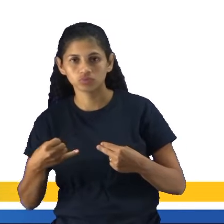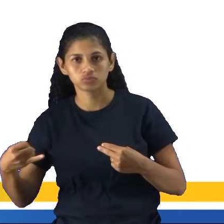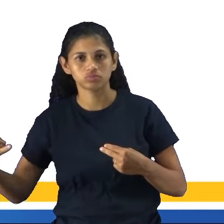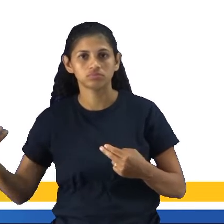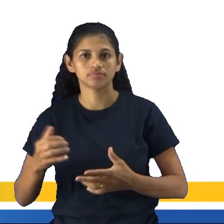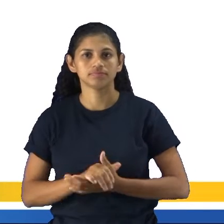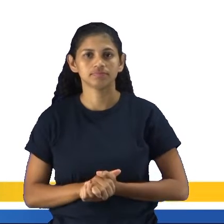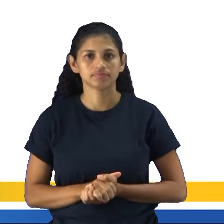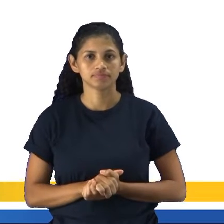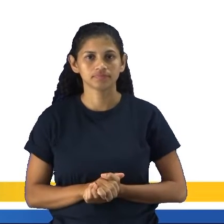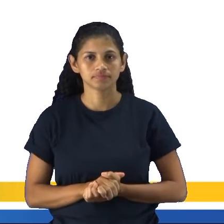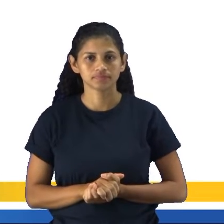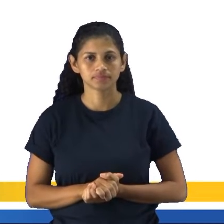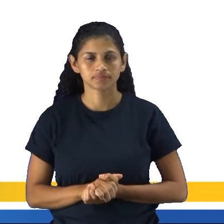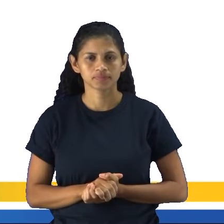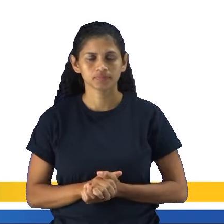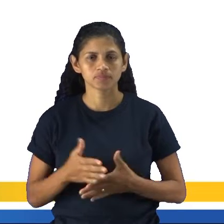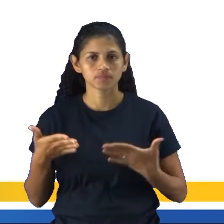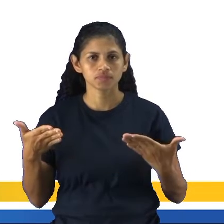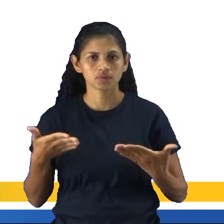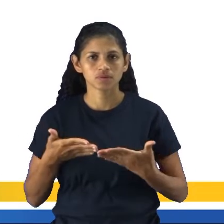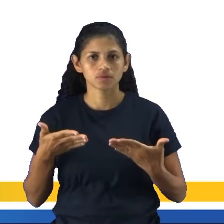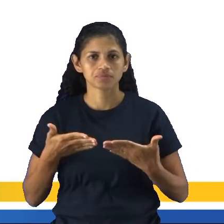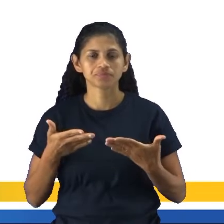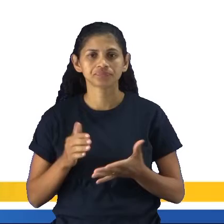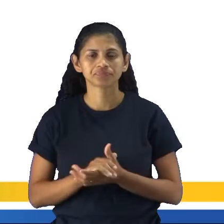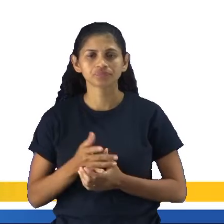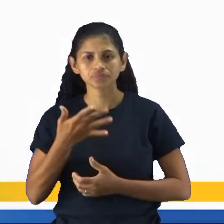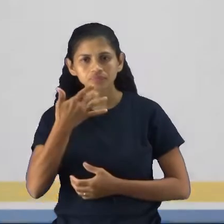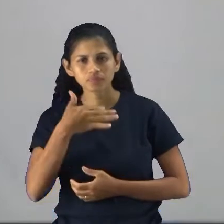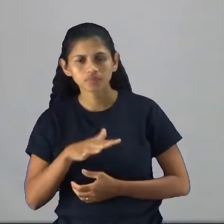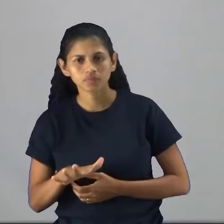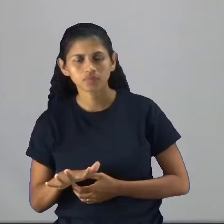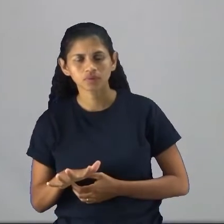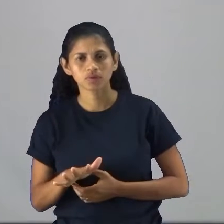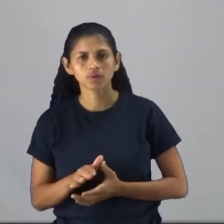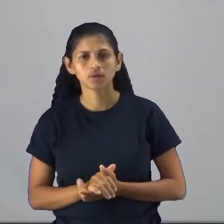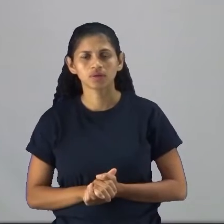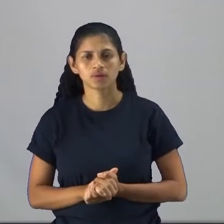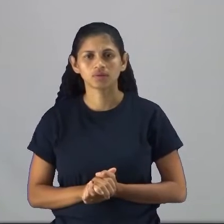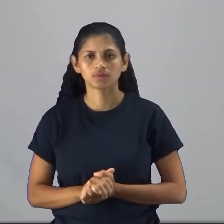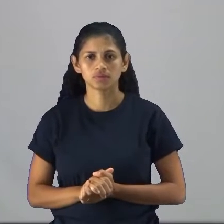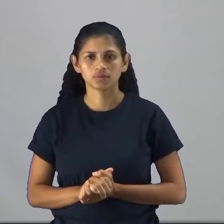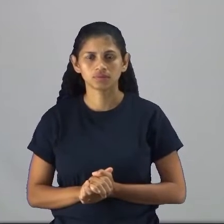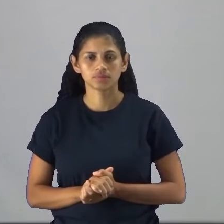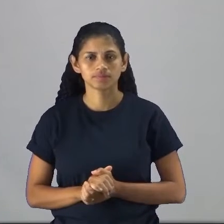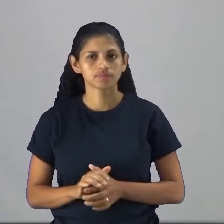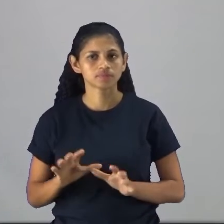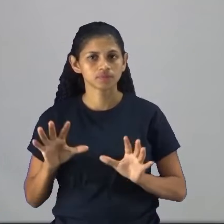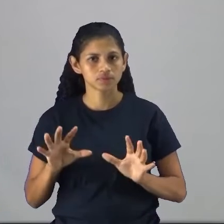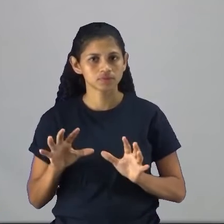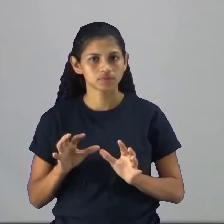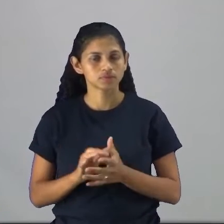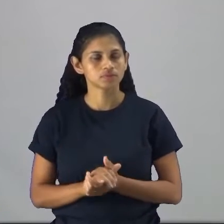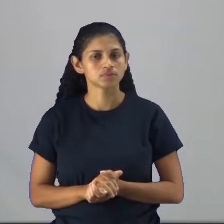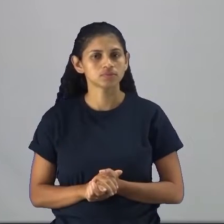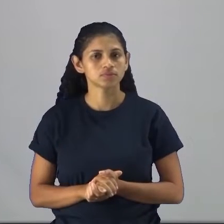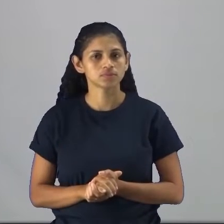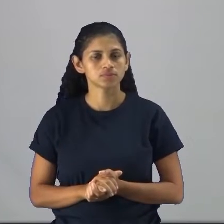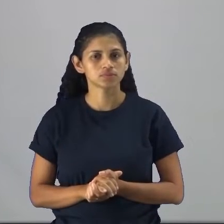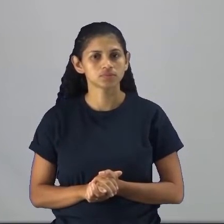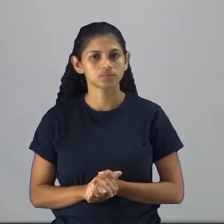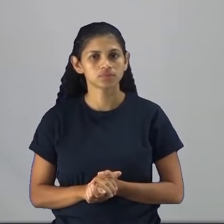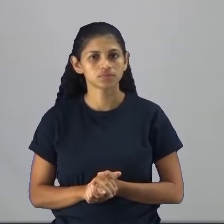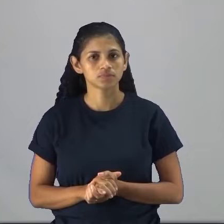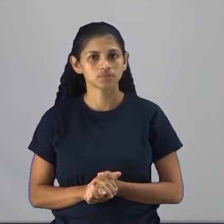ele. E agora, crianças, da mesma forma como tem os isolantes também, na